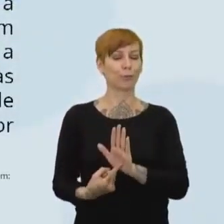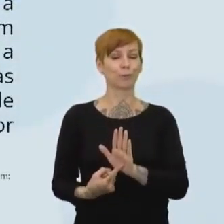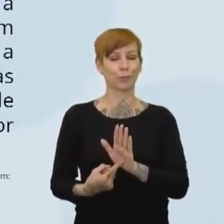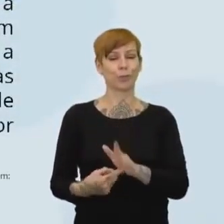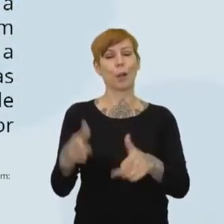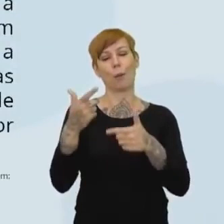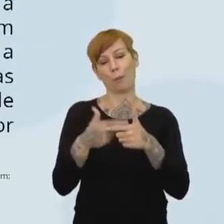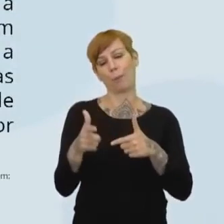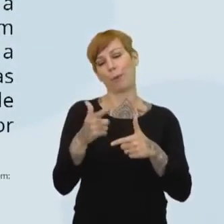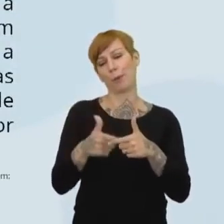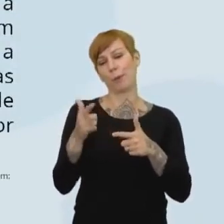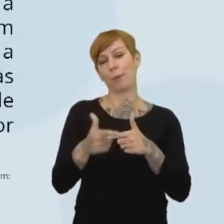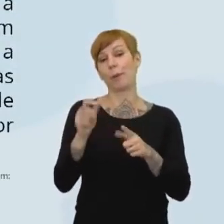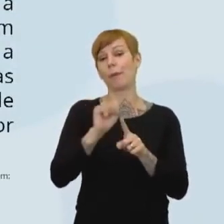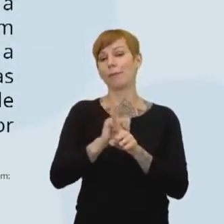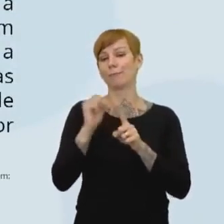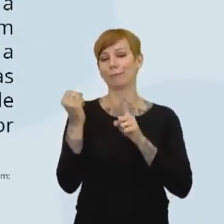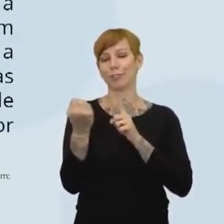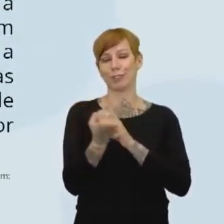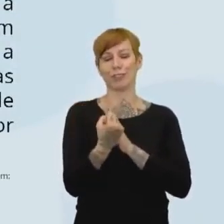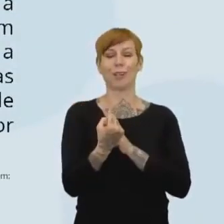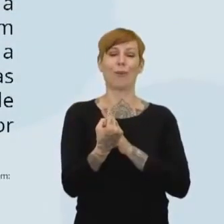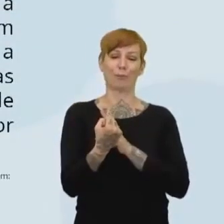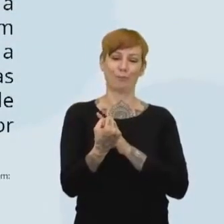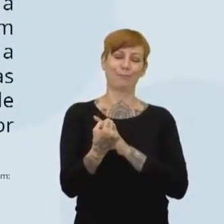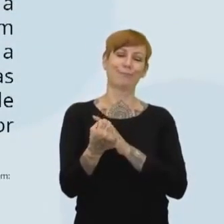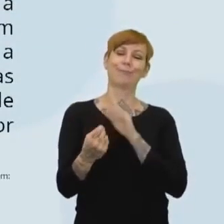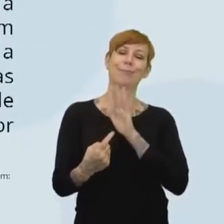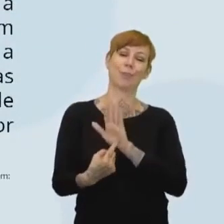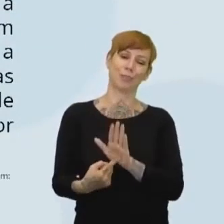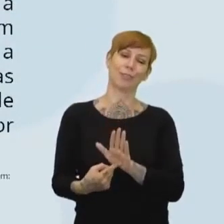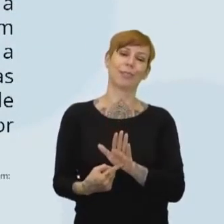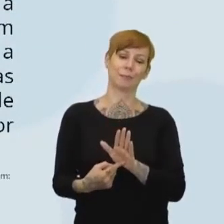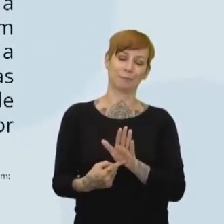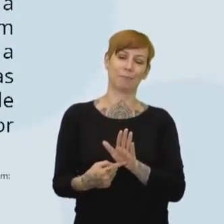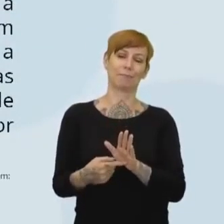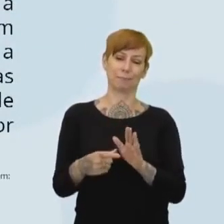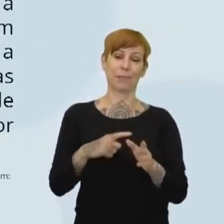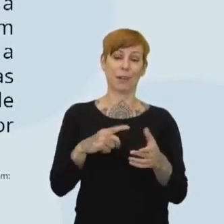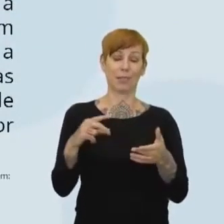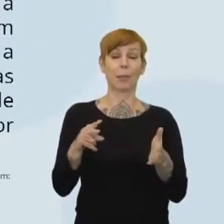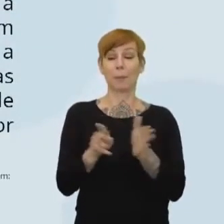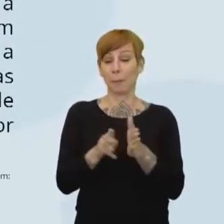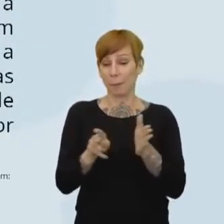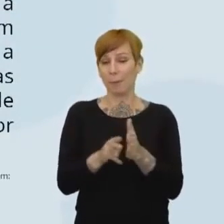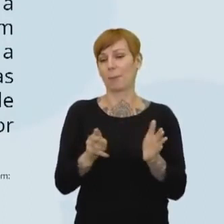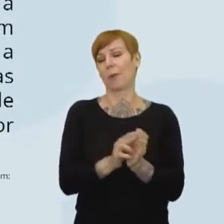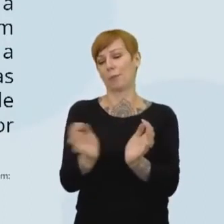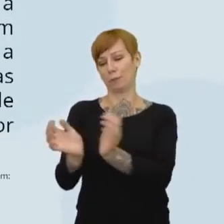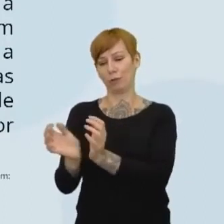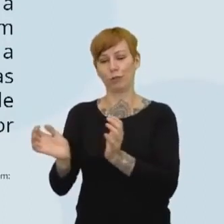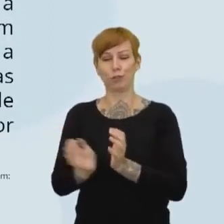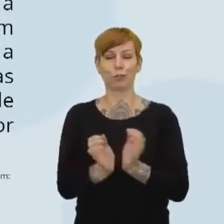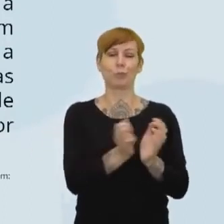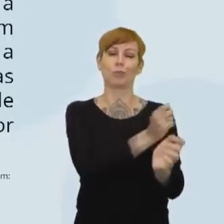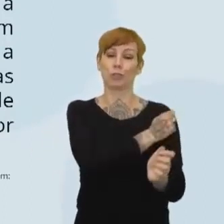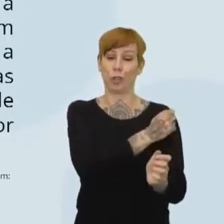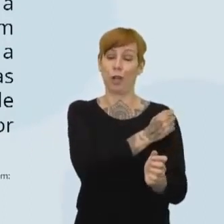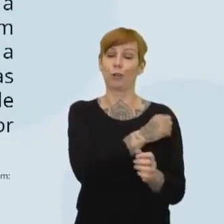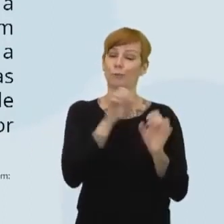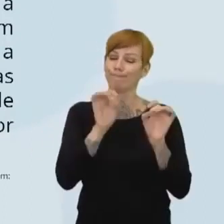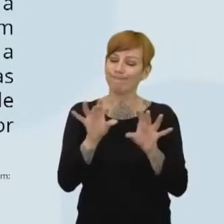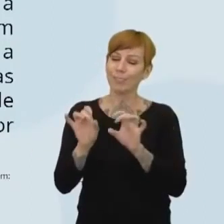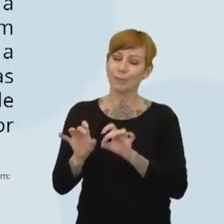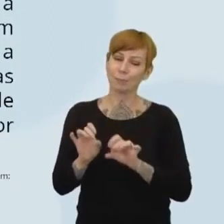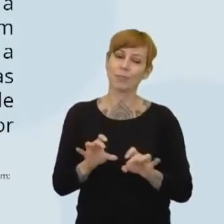novo, social, tá? Quando está associado a grupos de estudantes específicos que a gente vai